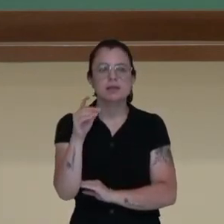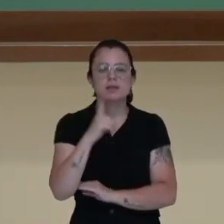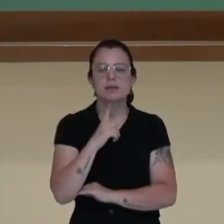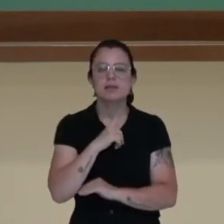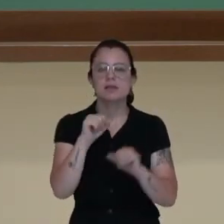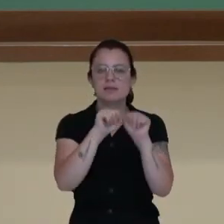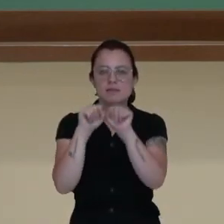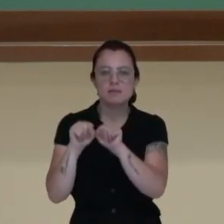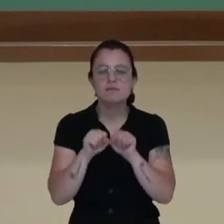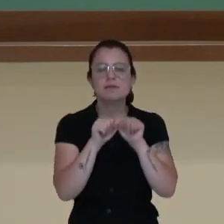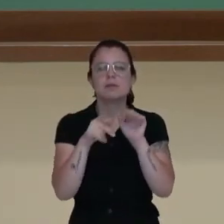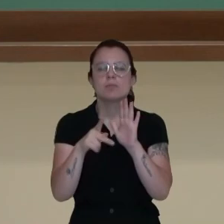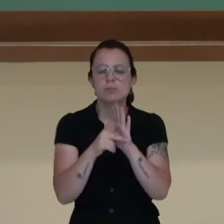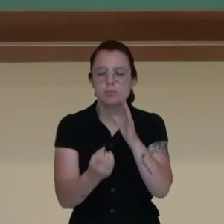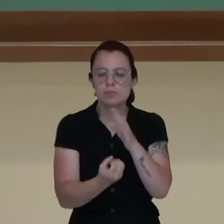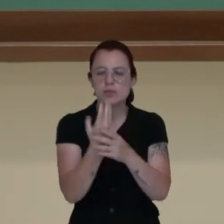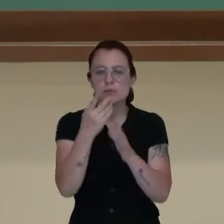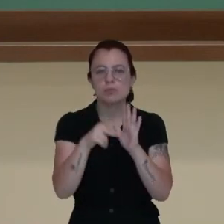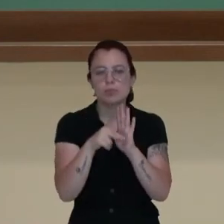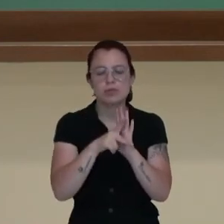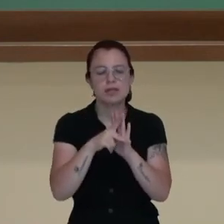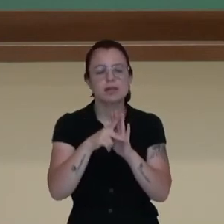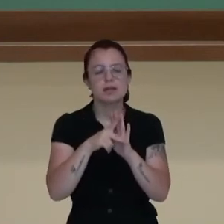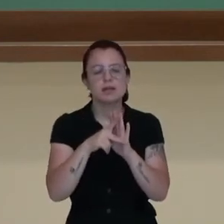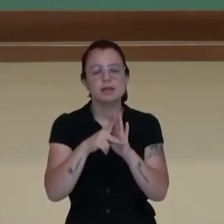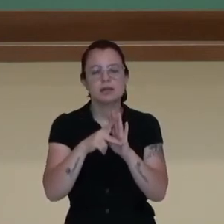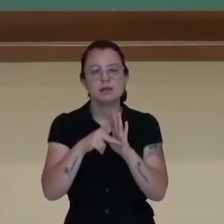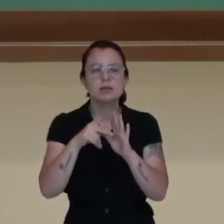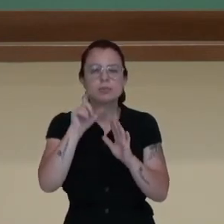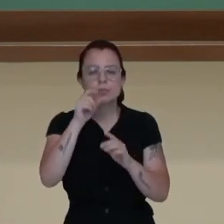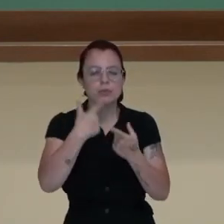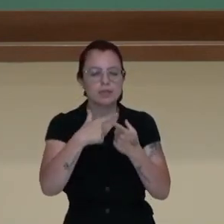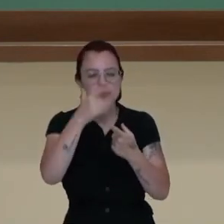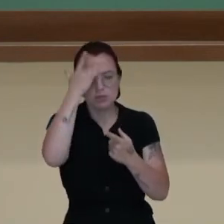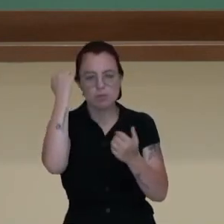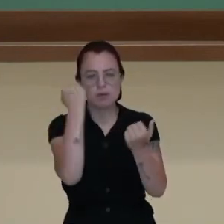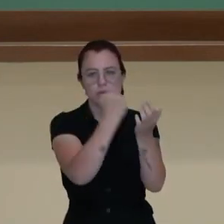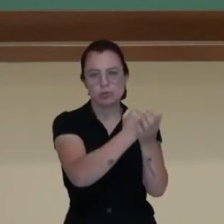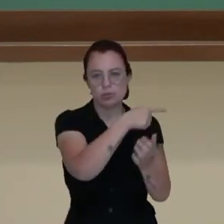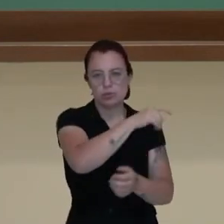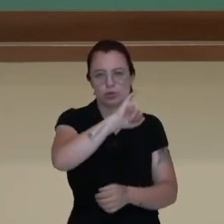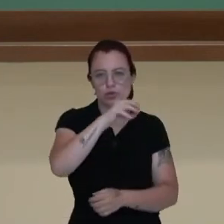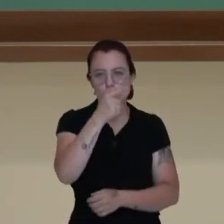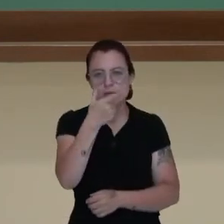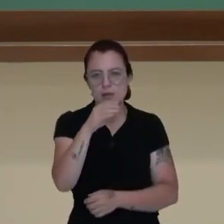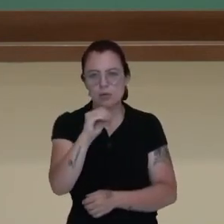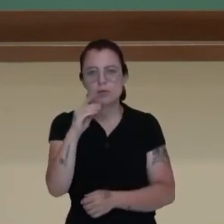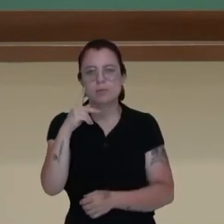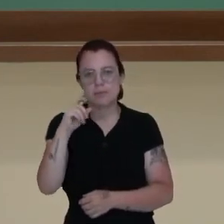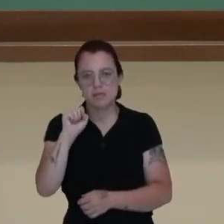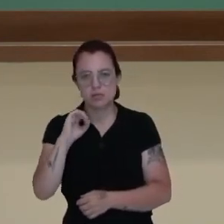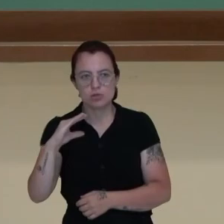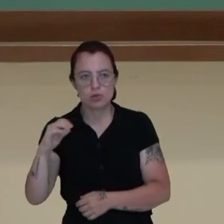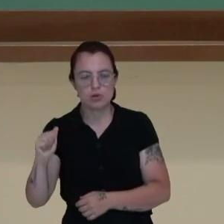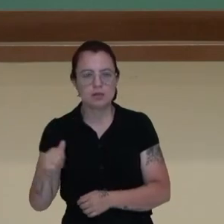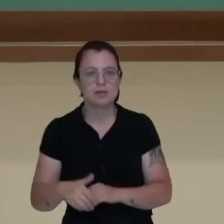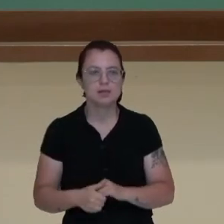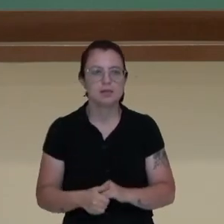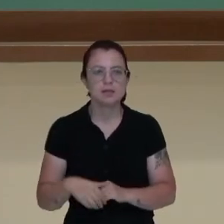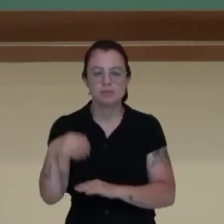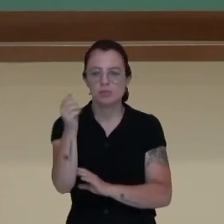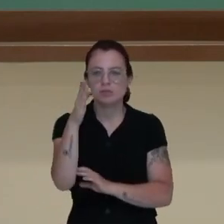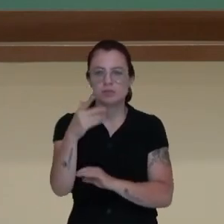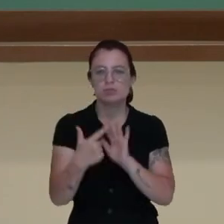feita, inclusive, pela morte, pelo assassinato de João Pessoa, onde eles tentavam, através dessa bandeira,